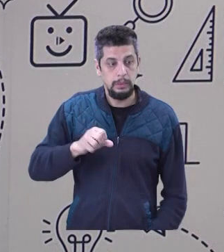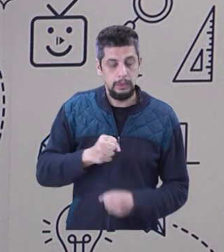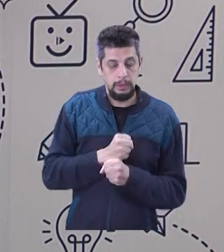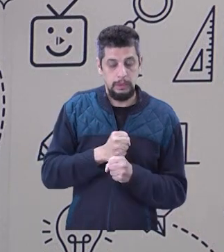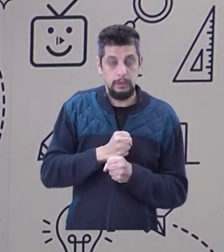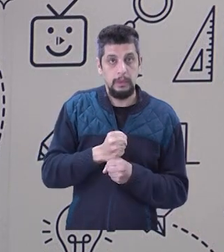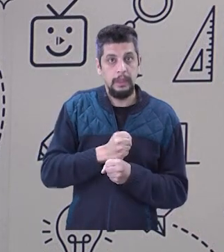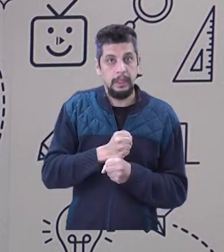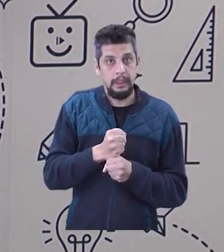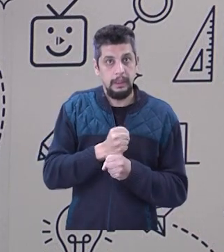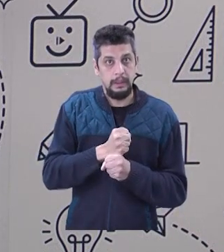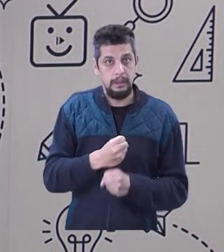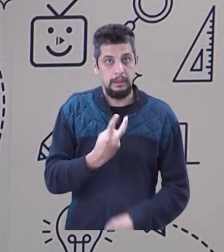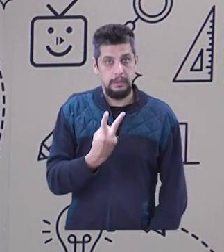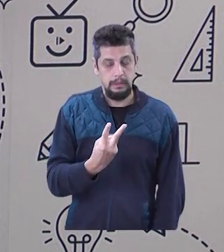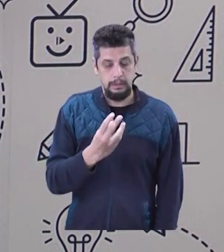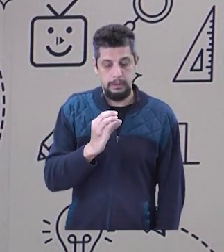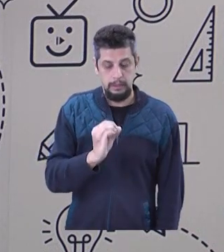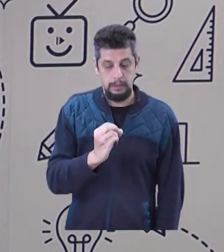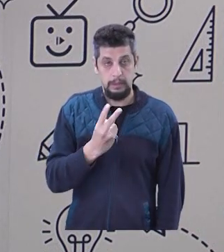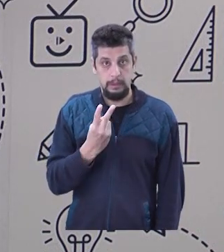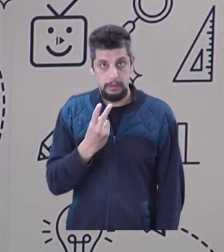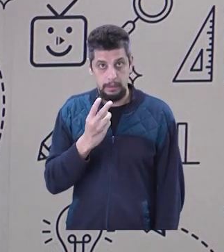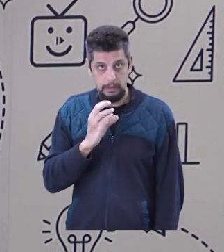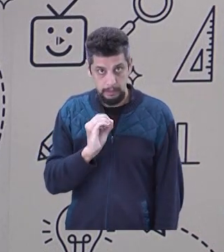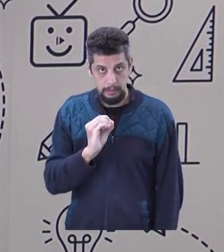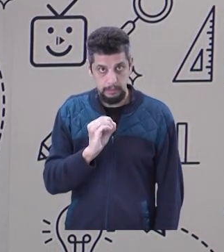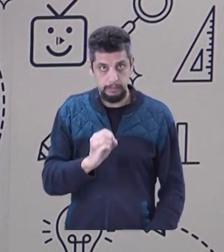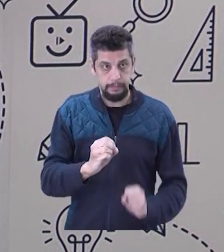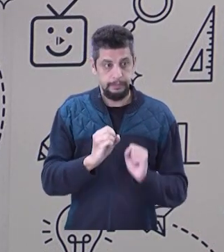Ju. Do ano de? 2020.